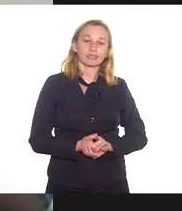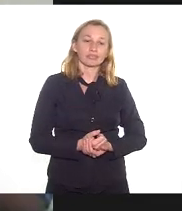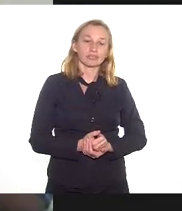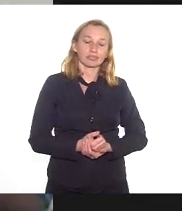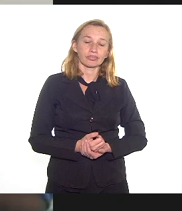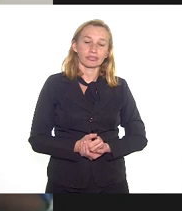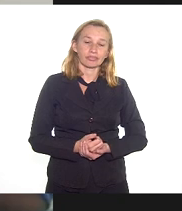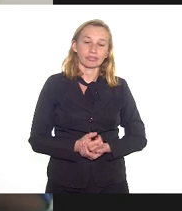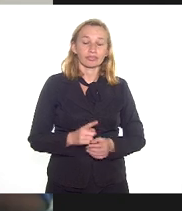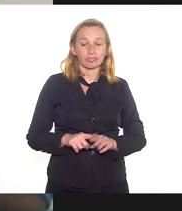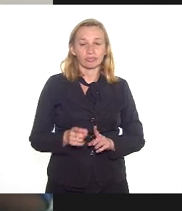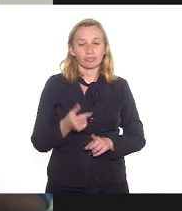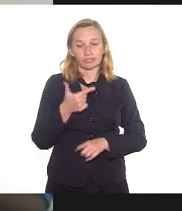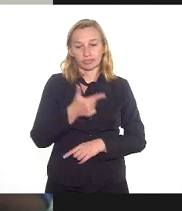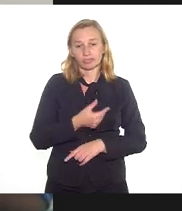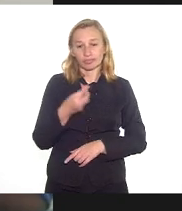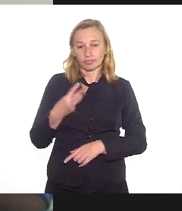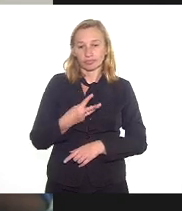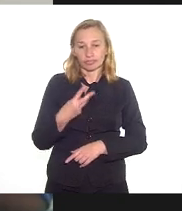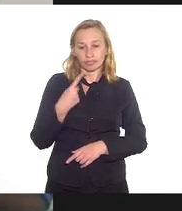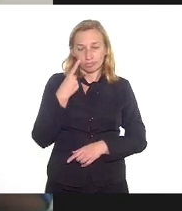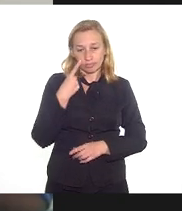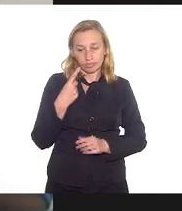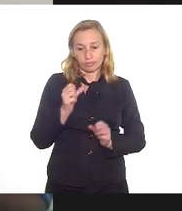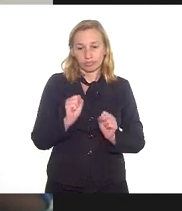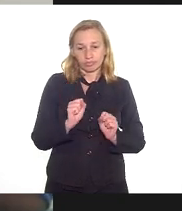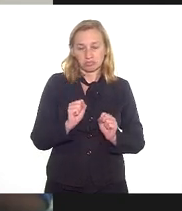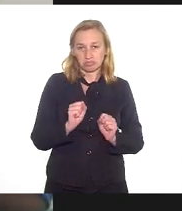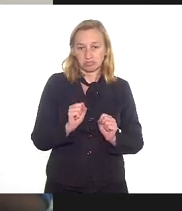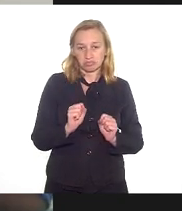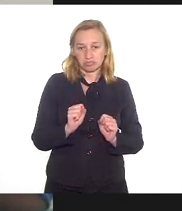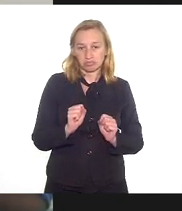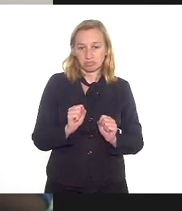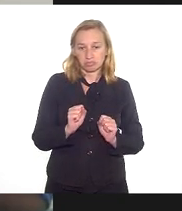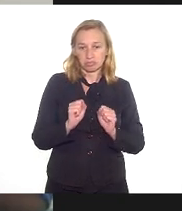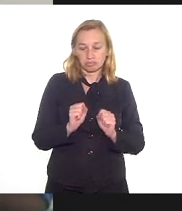4, mas a 2 e a 3 verificar se não podemos